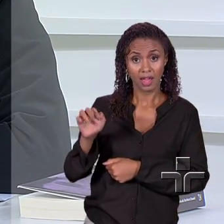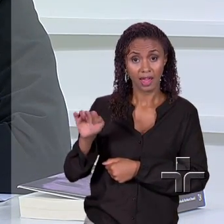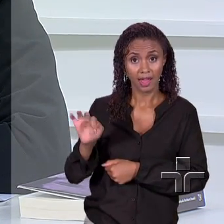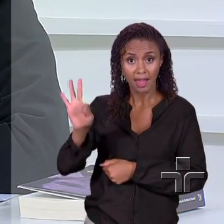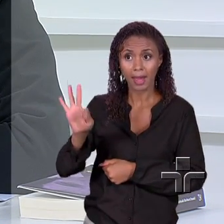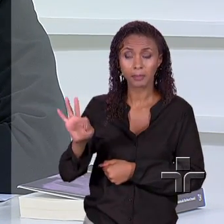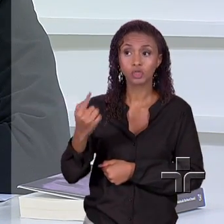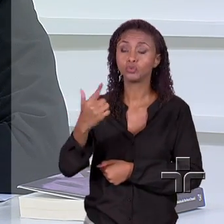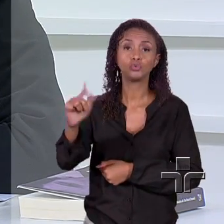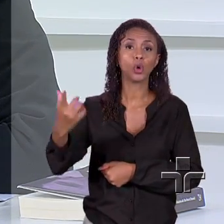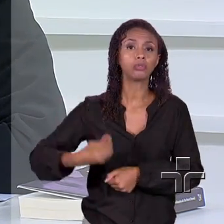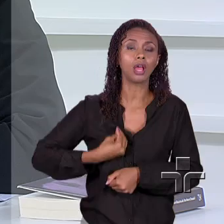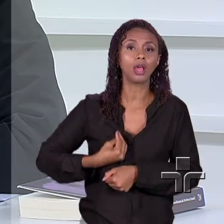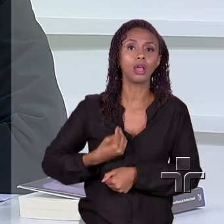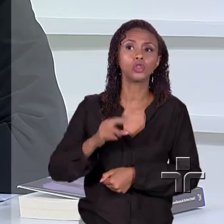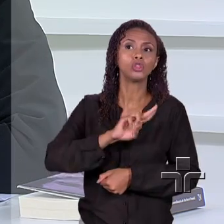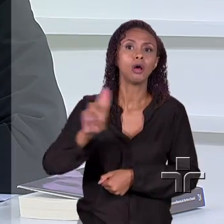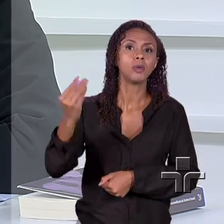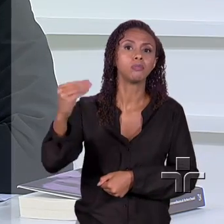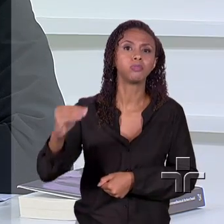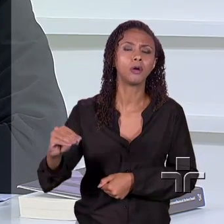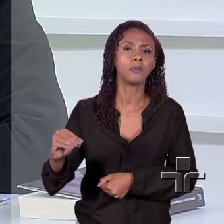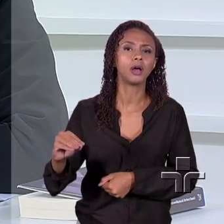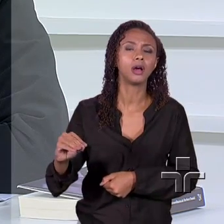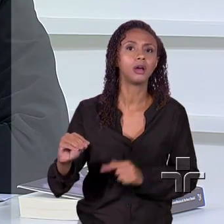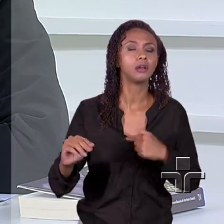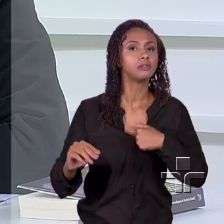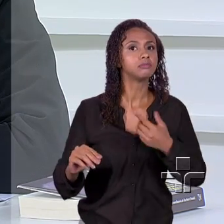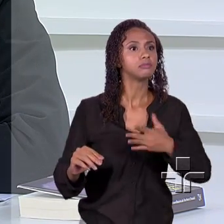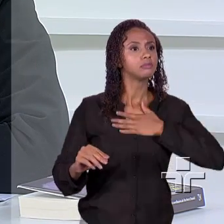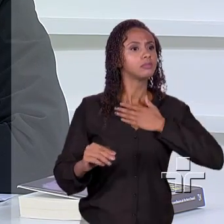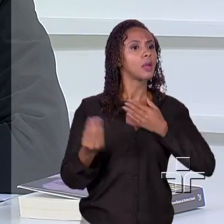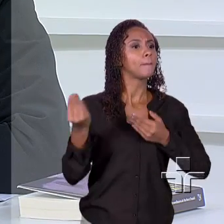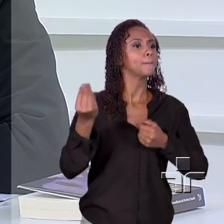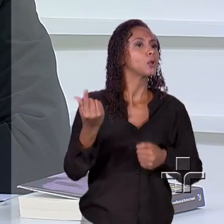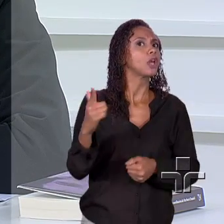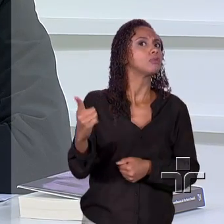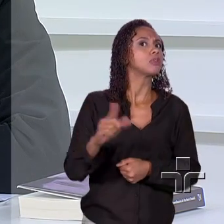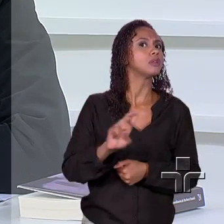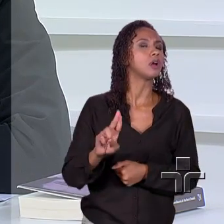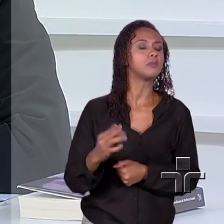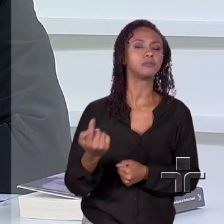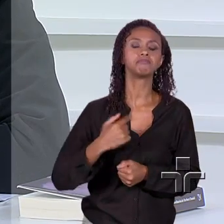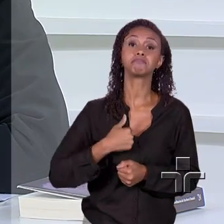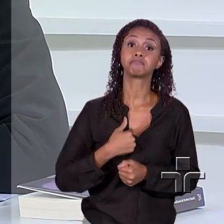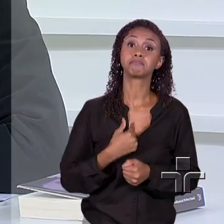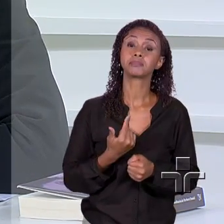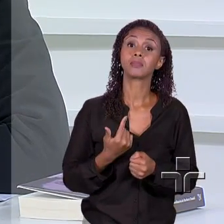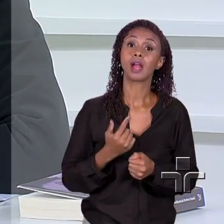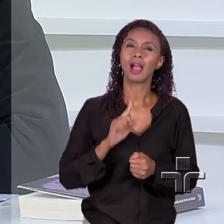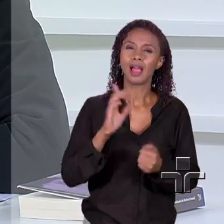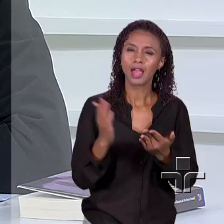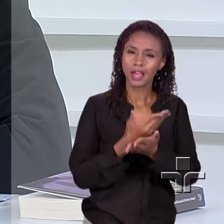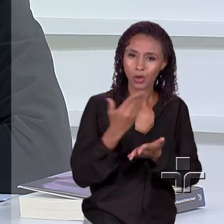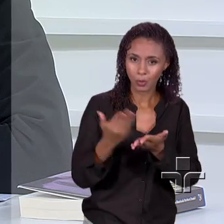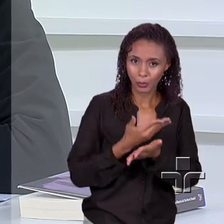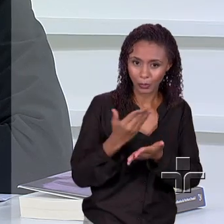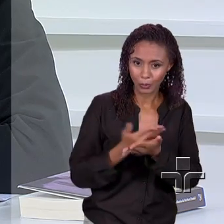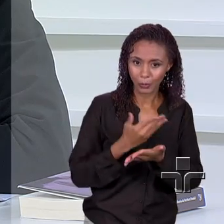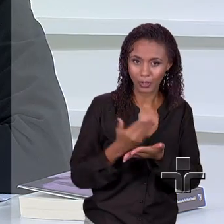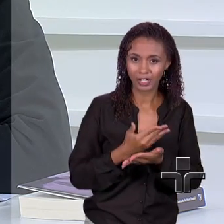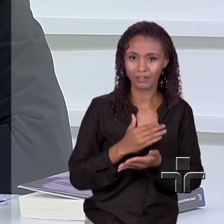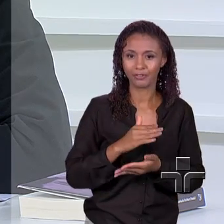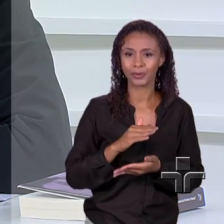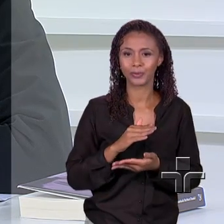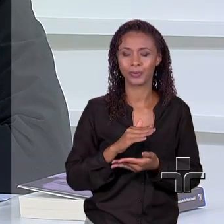quando eu terminei de ler o seu livro, por que essa figura é tão ausente. Aí eu me lembrei que eu acabei de ler um livro da biografia do Leonardo